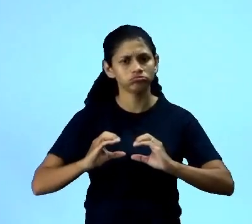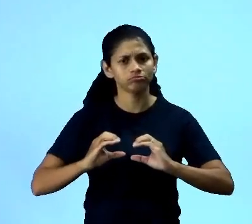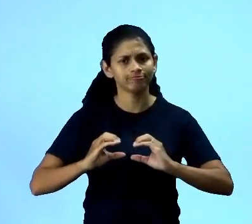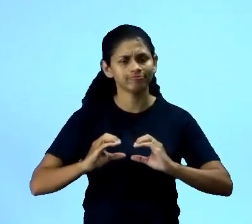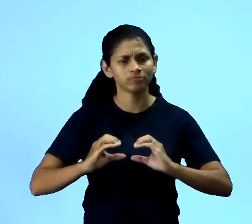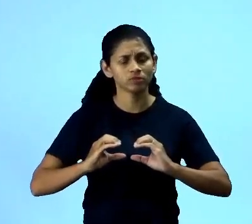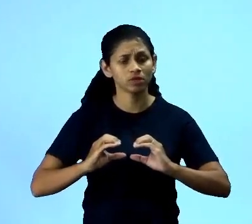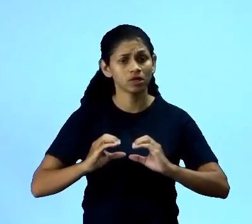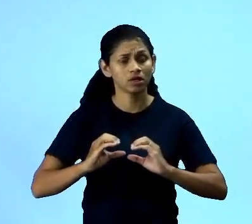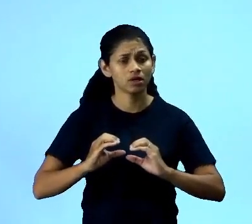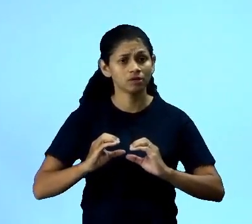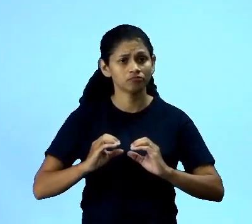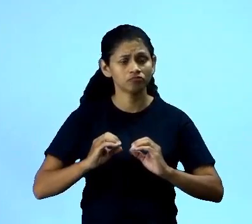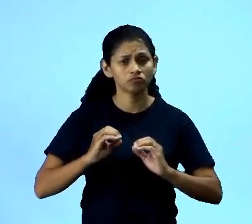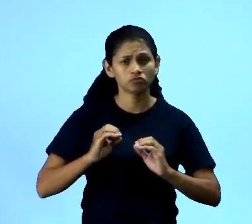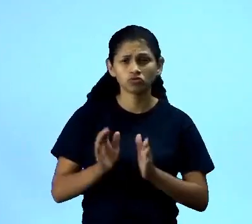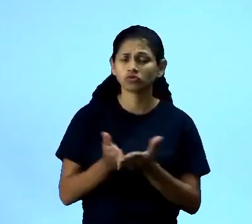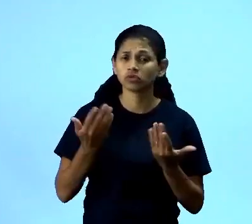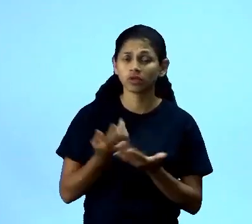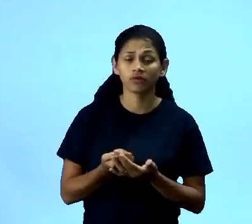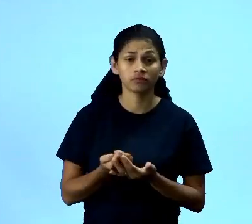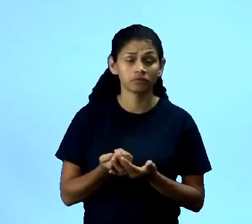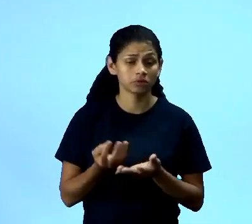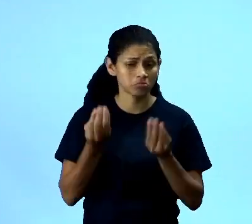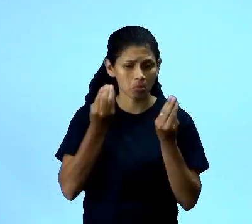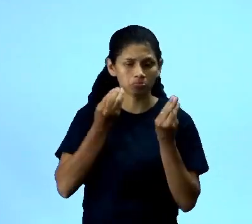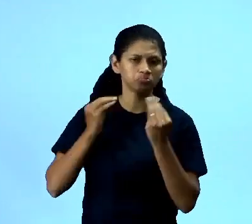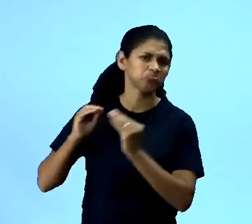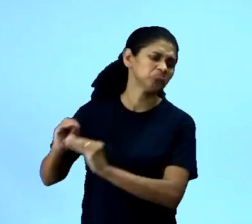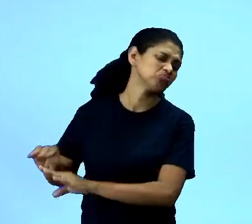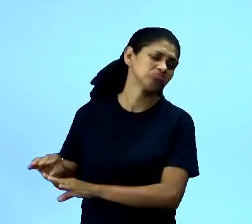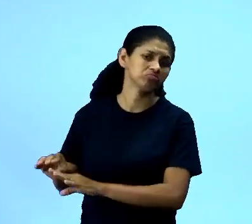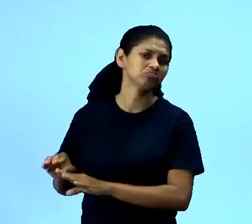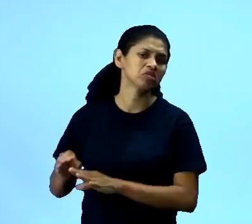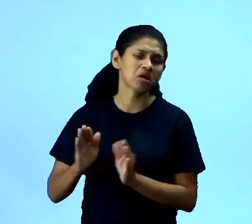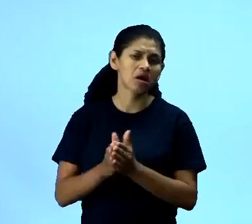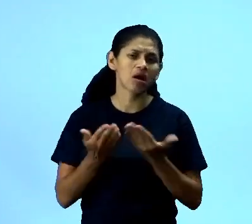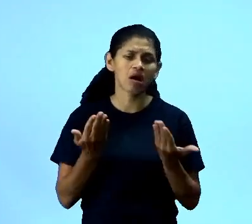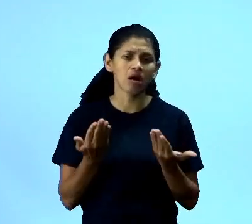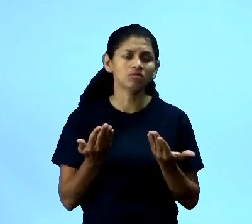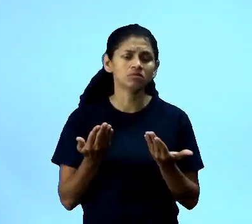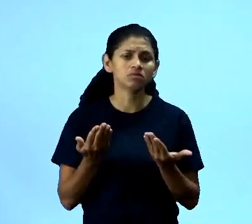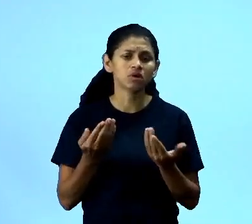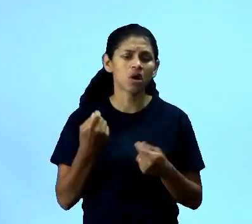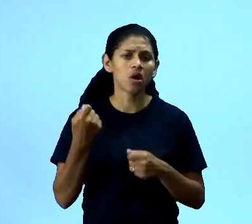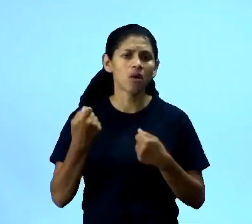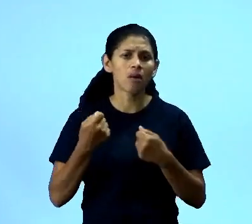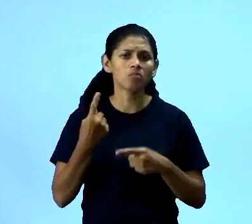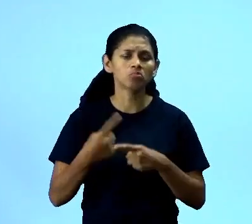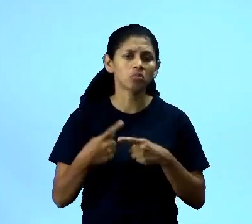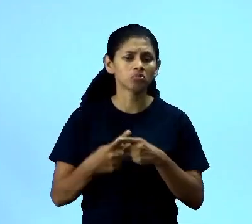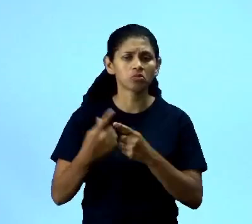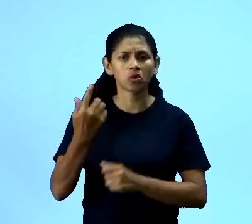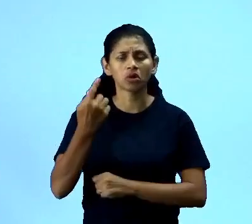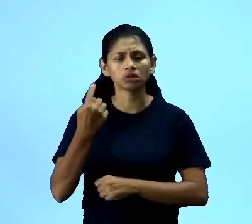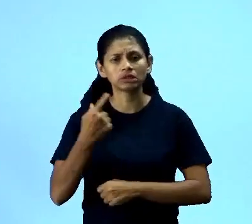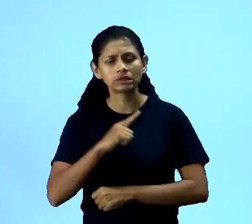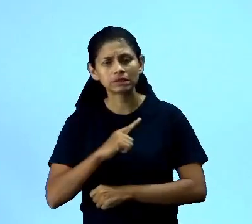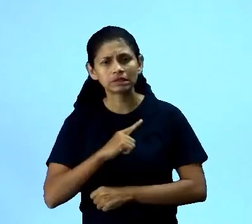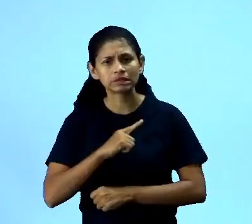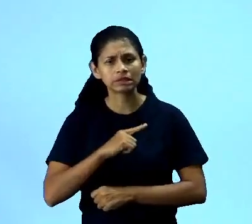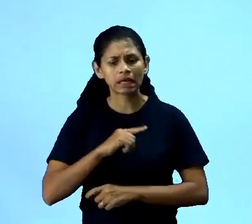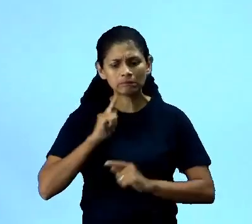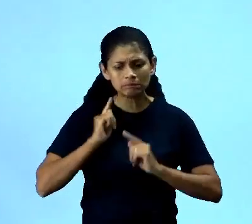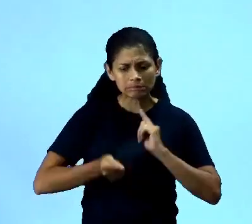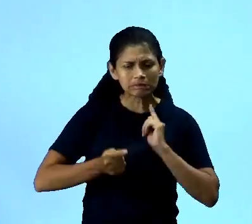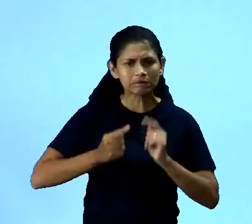e às vezes desistimos de ler um livro por ele ter pouca recomendação, ter muita crítica. Então a gente tem de ter cuidado,